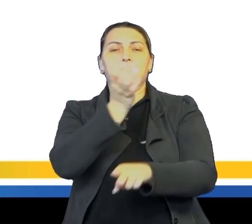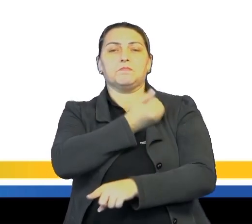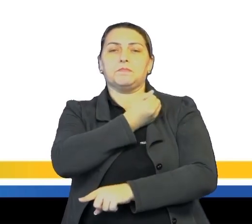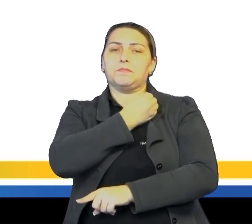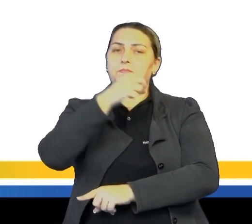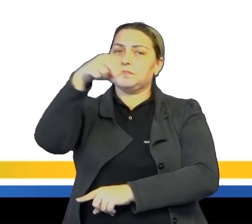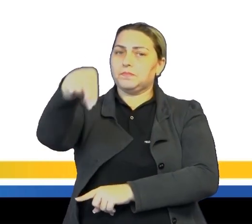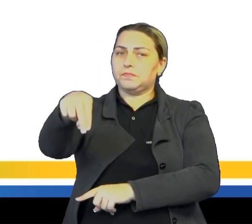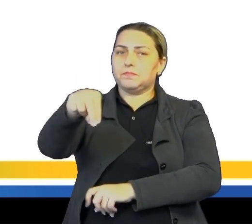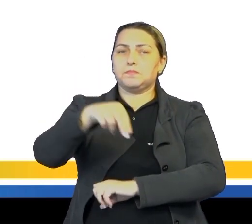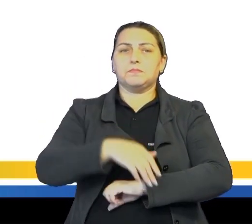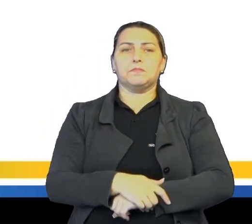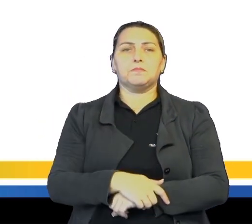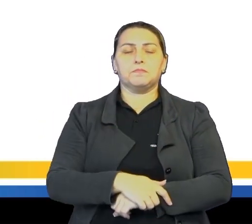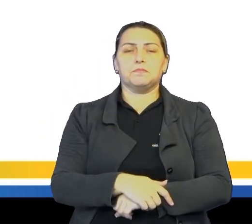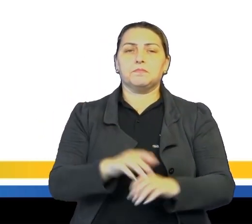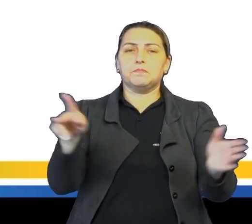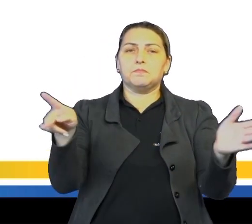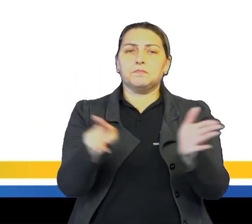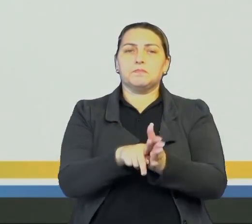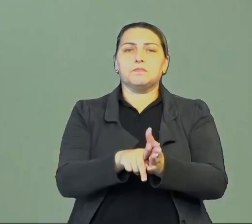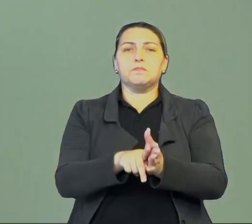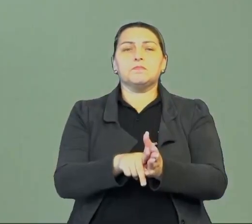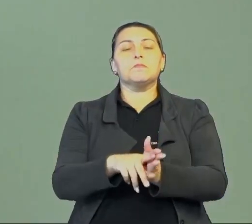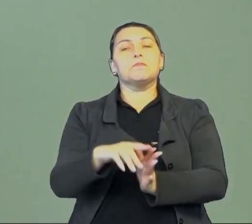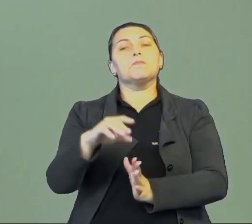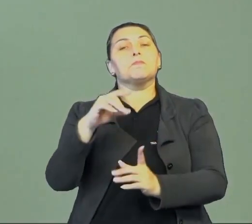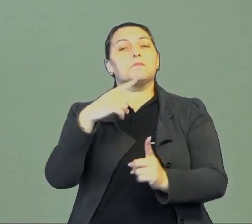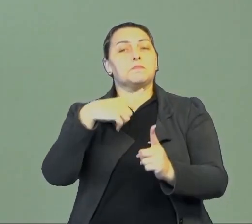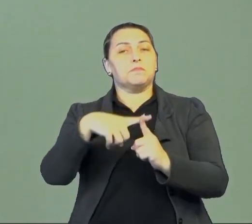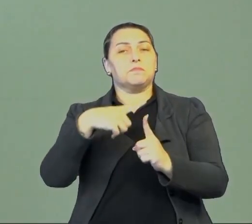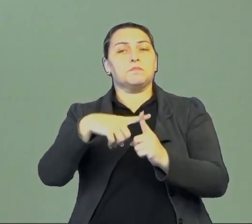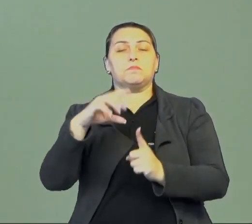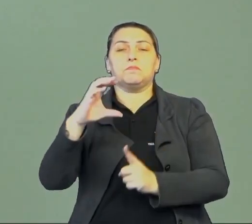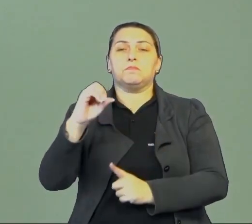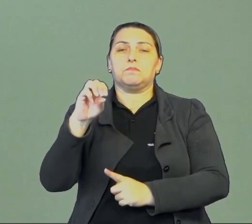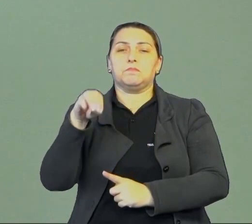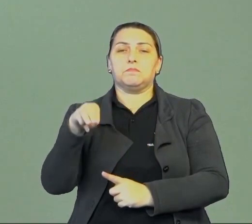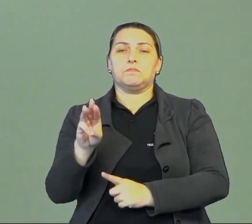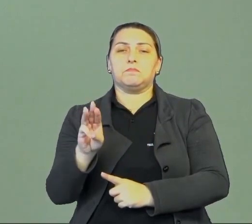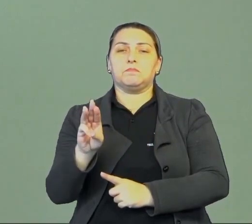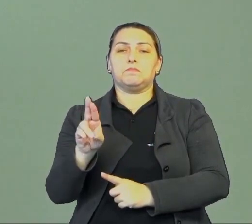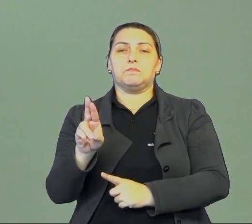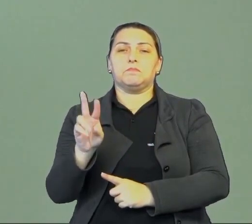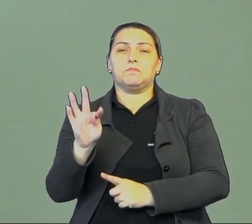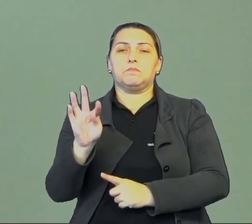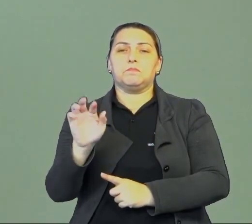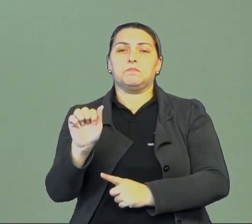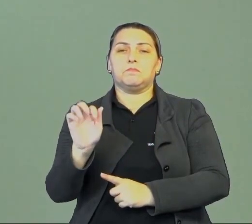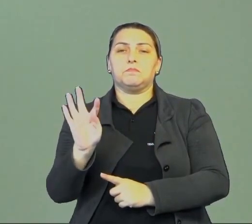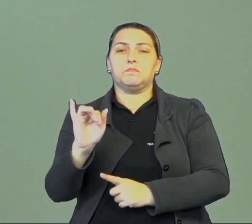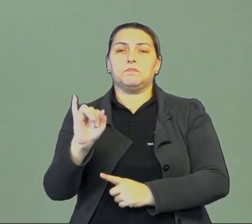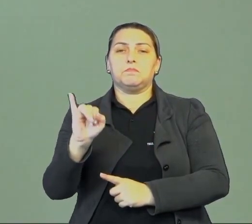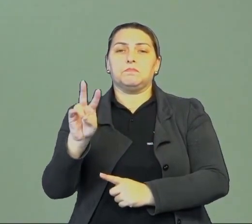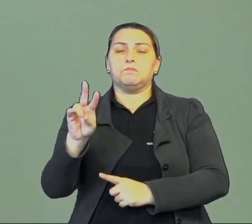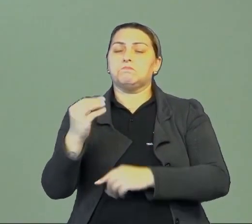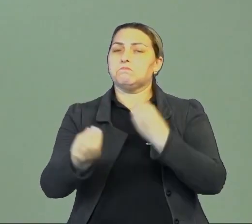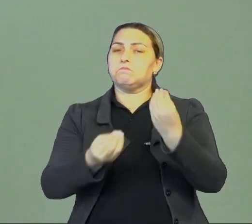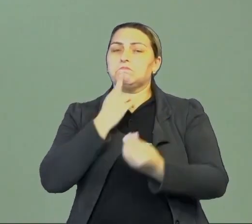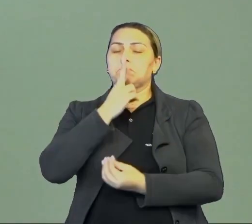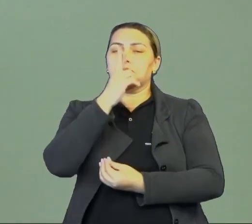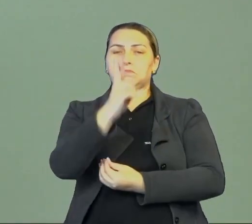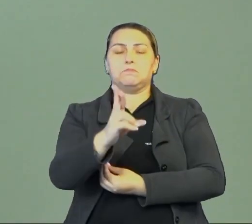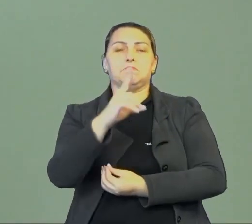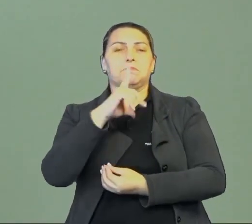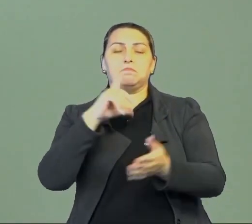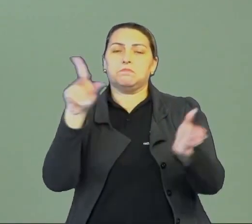natural propriedade comutativa da adição Como que você faz para resolver quando